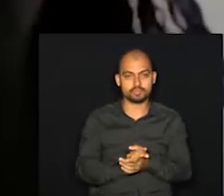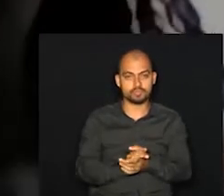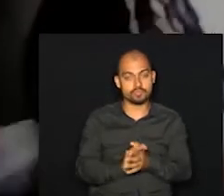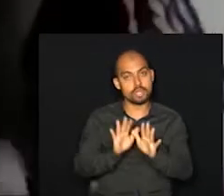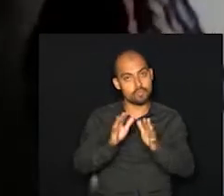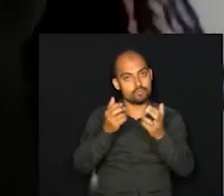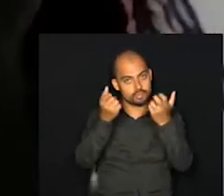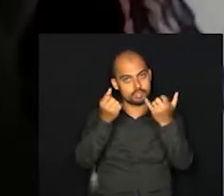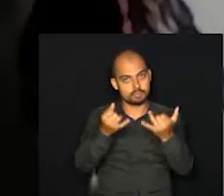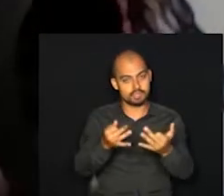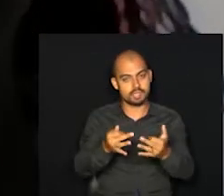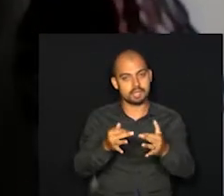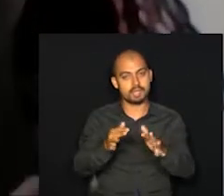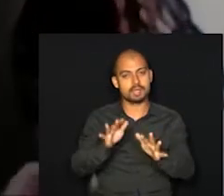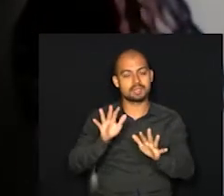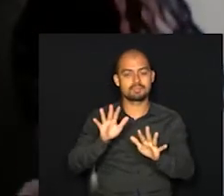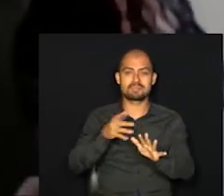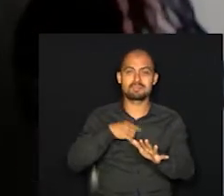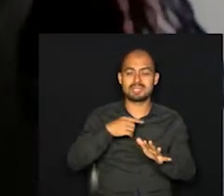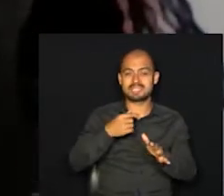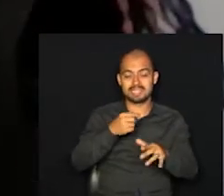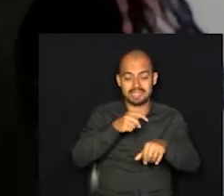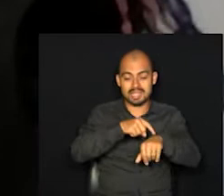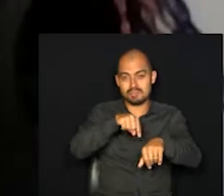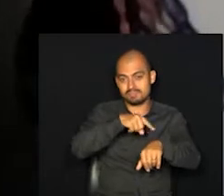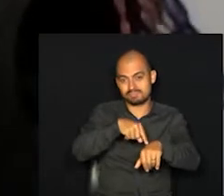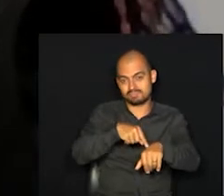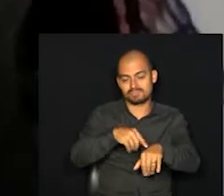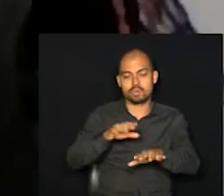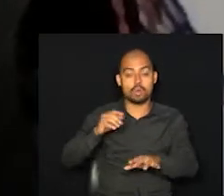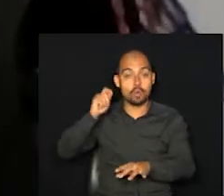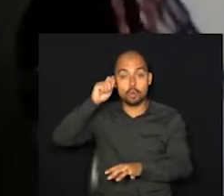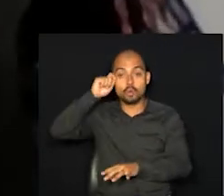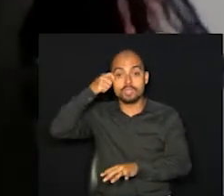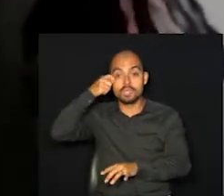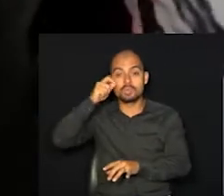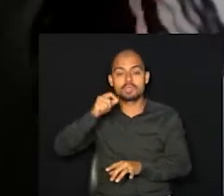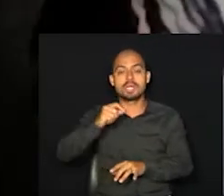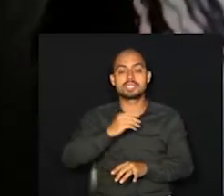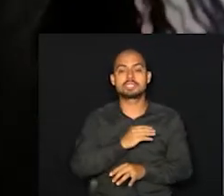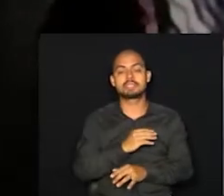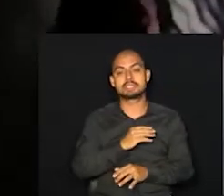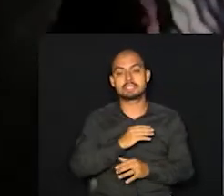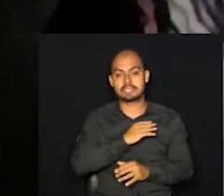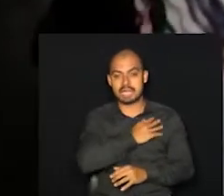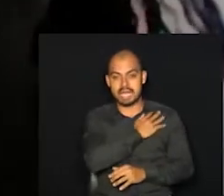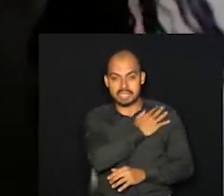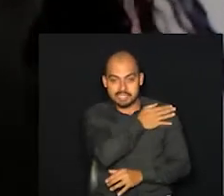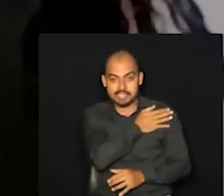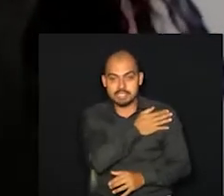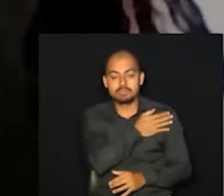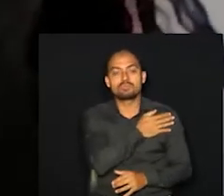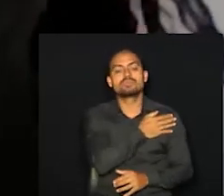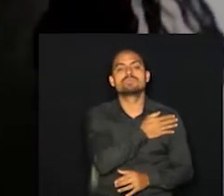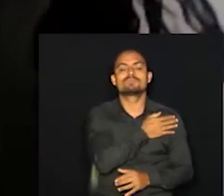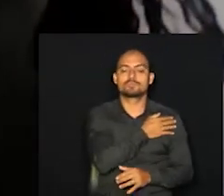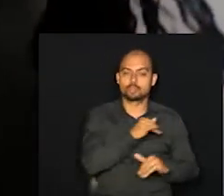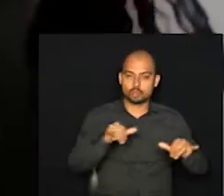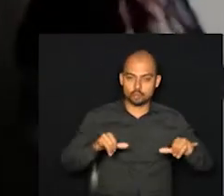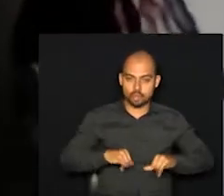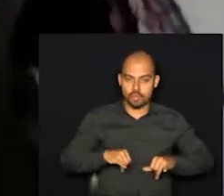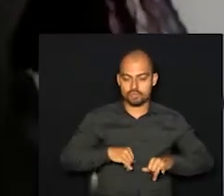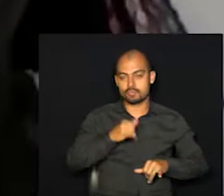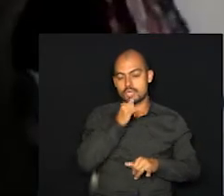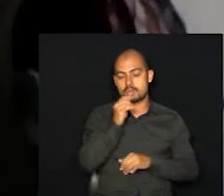se eu tivesse mais tempo, mas o negro ele sofre um racismo a partir do momento que ele vai para a escola, ele sai da casa dele, ele vai para a escola.